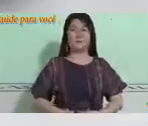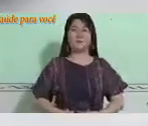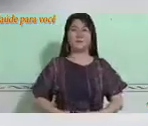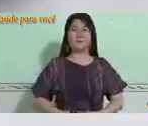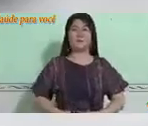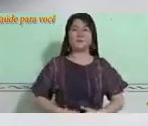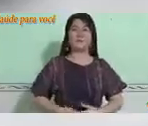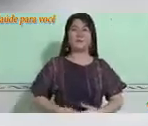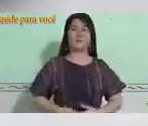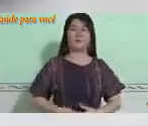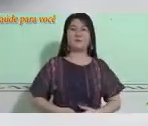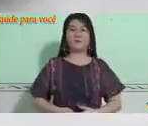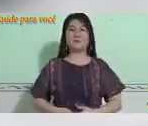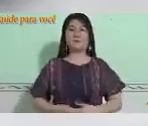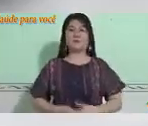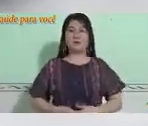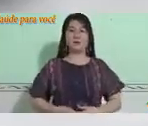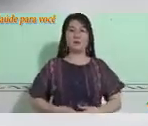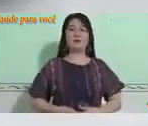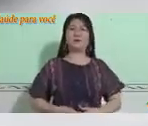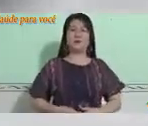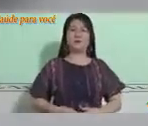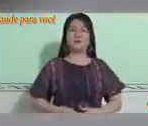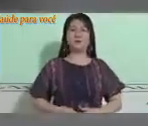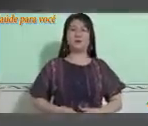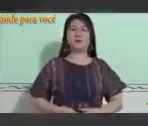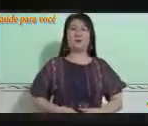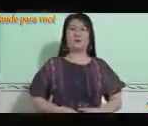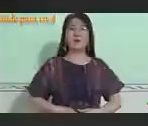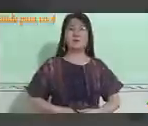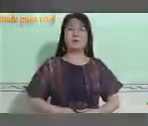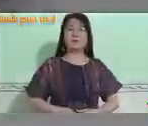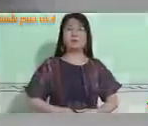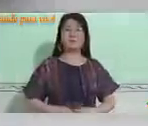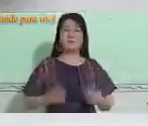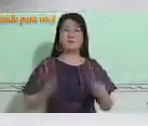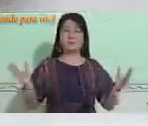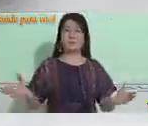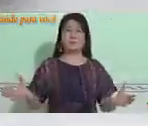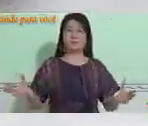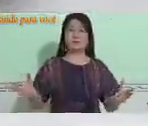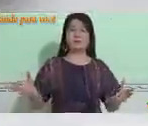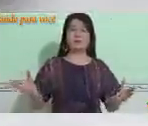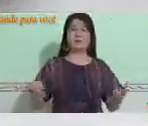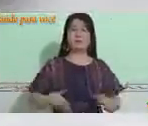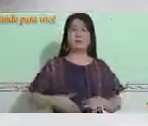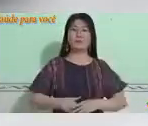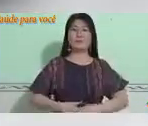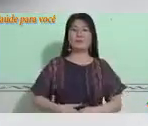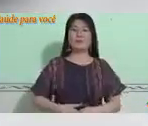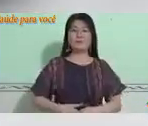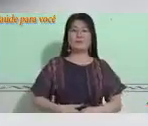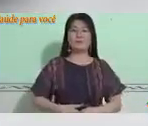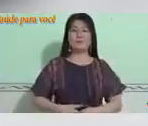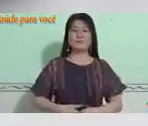e manter as outras funções do corpo, vírgula, como regulação da temperatura devidamente controladas.